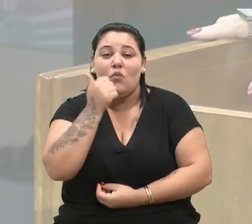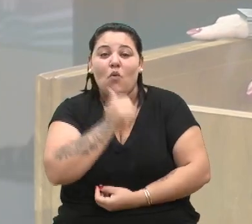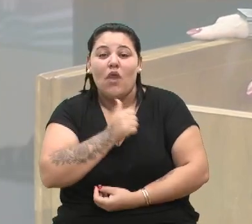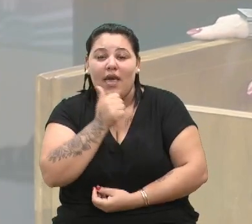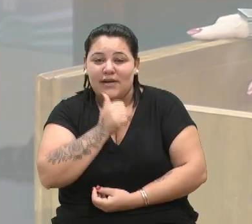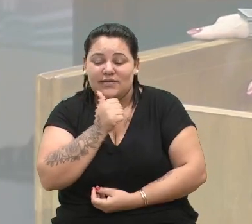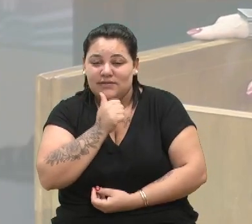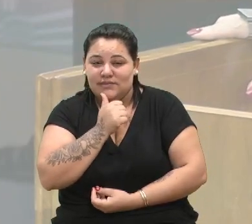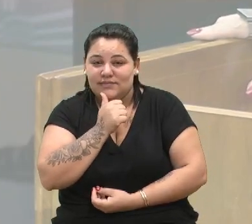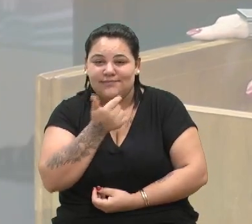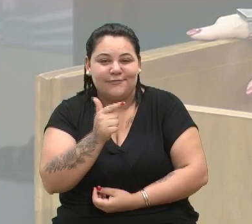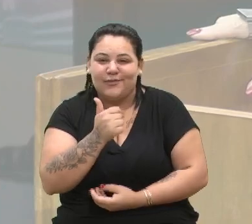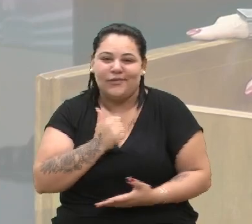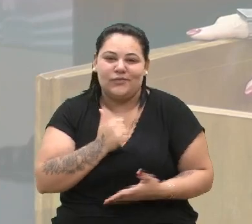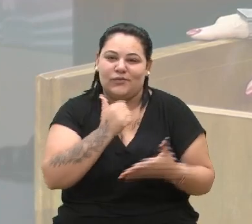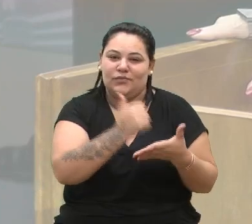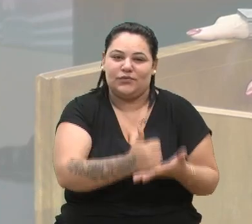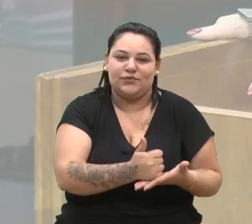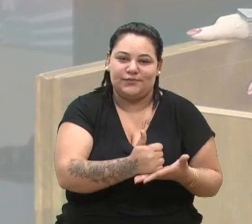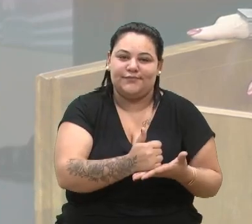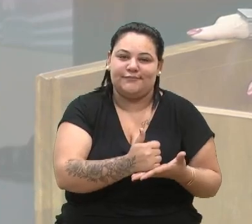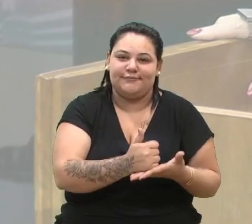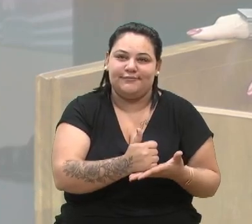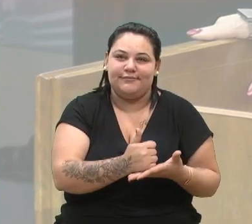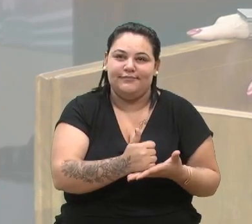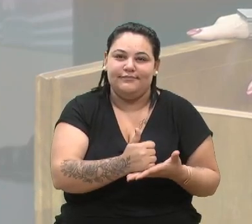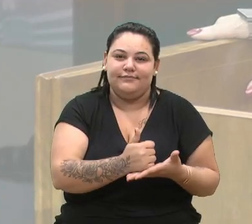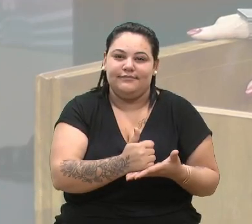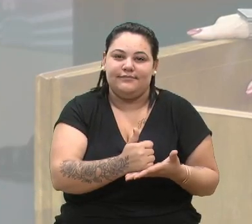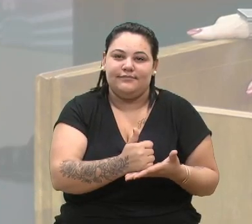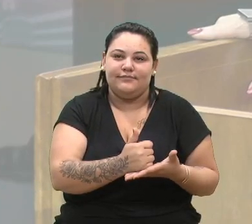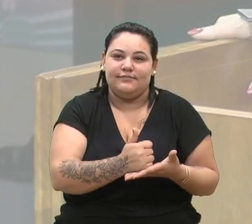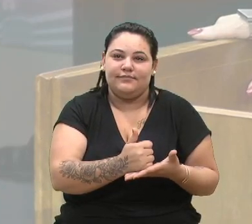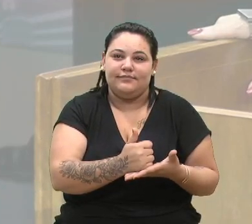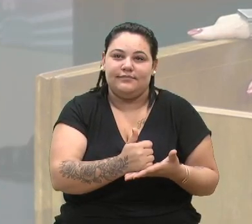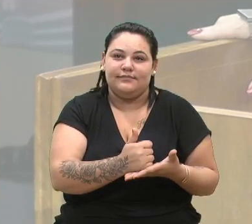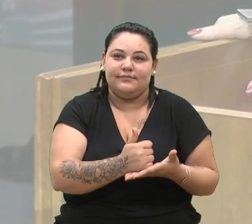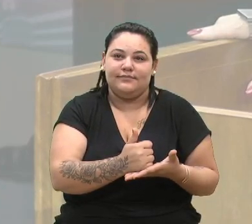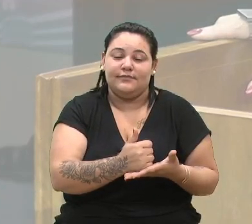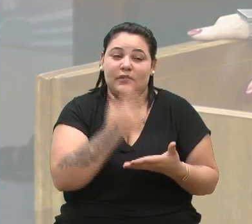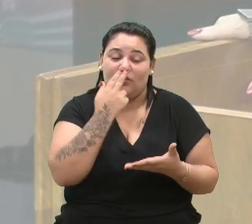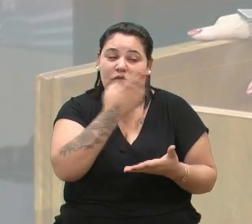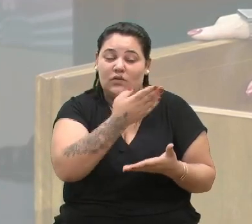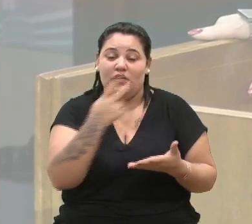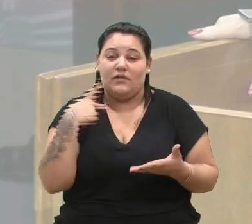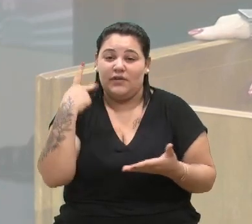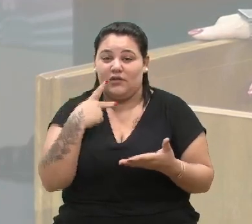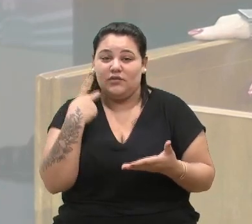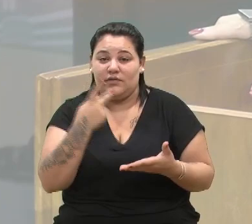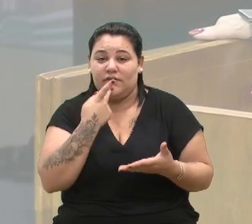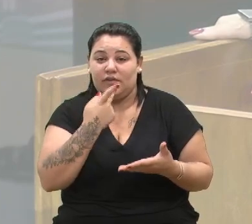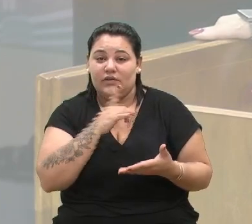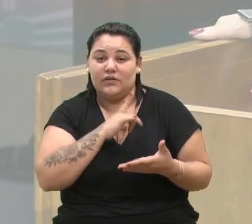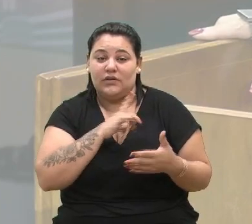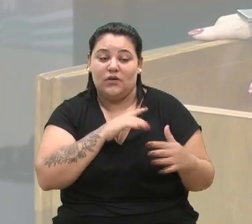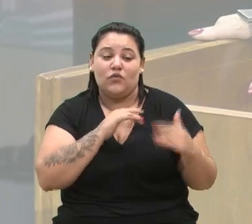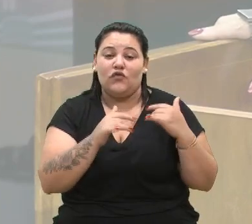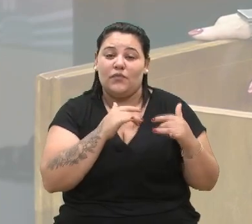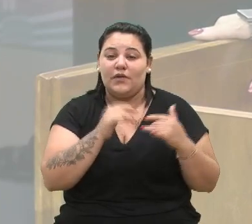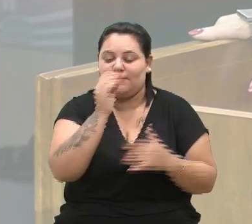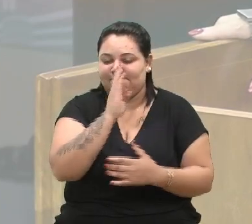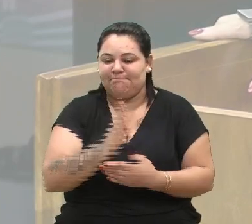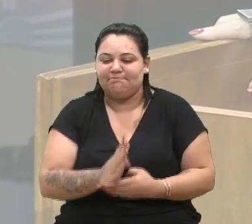não têm este apoio, que de certa forma, em que pese isso que a vereadora falou, tem um movimento nacional